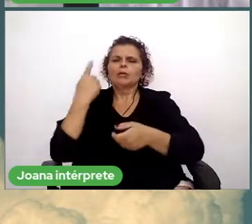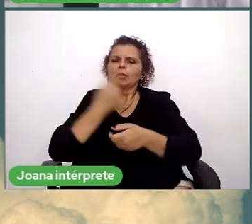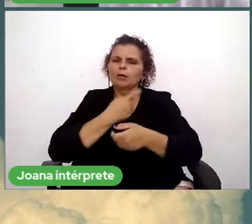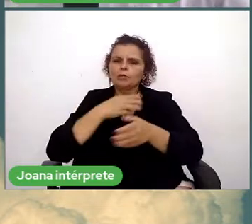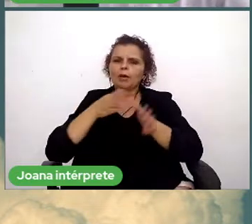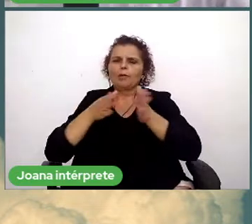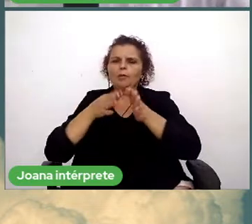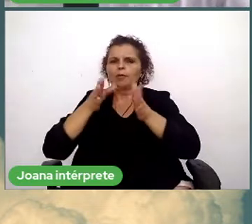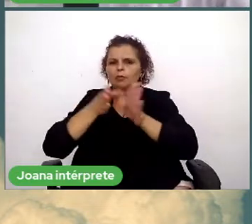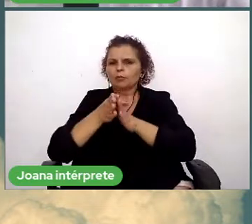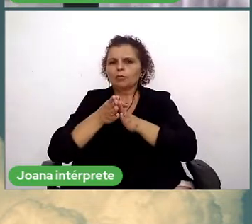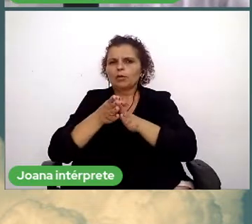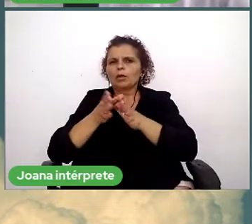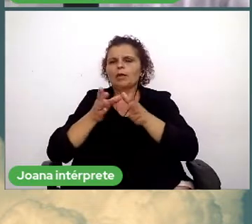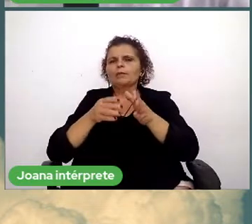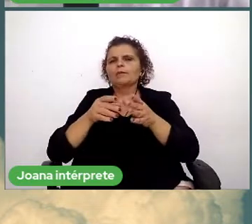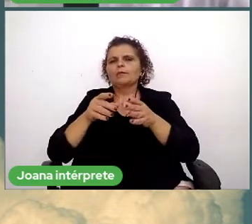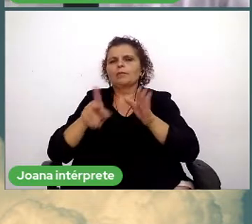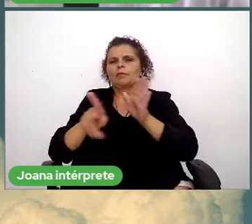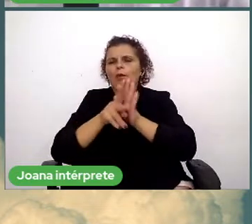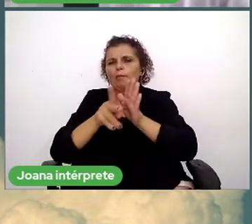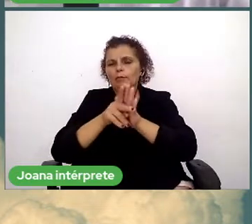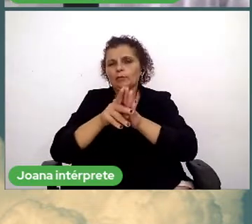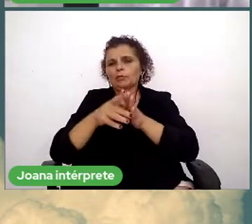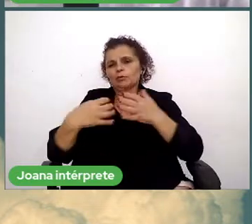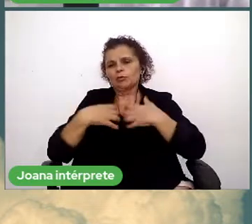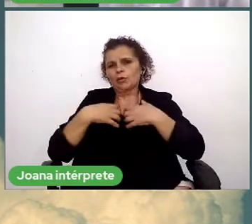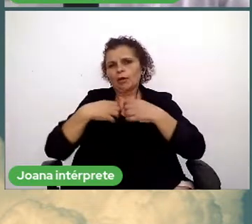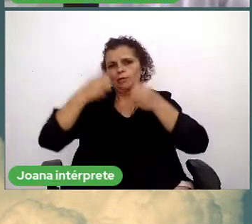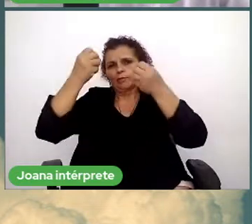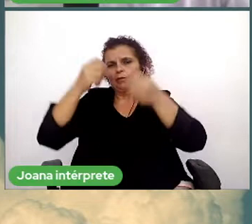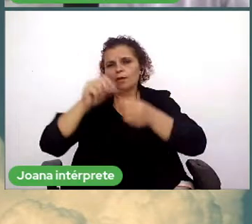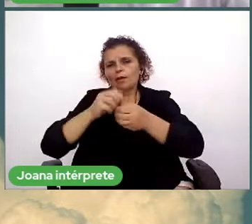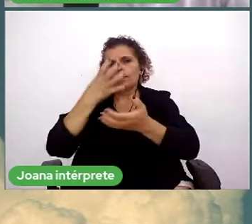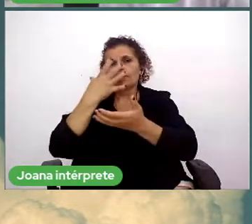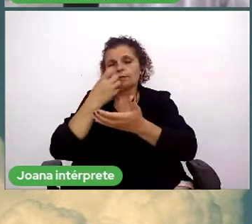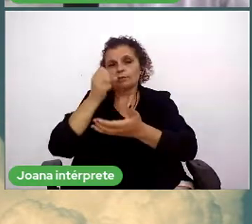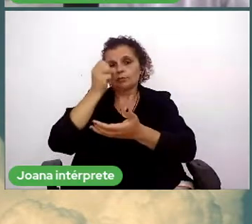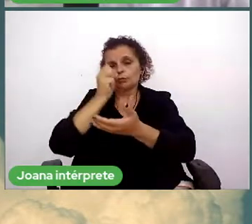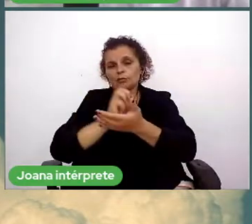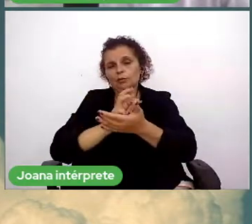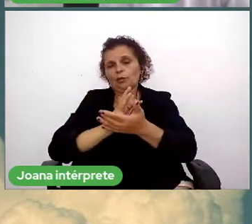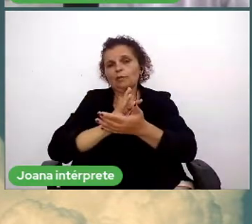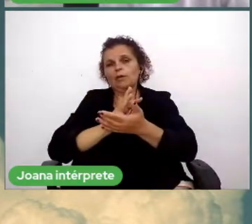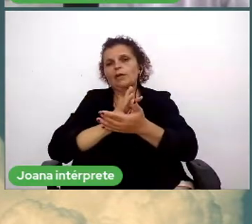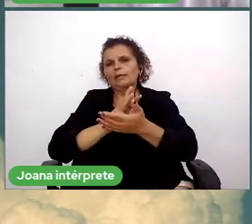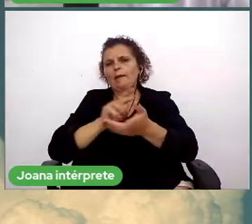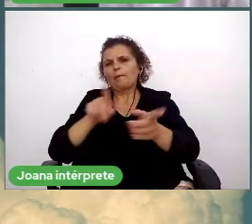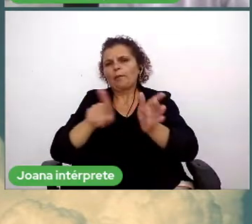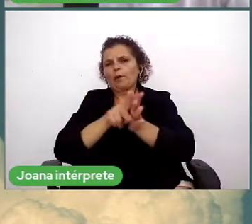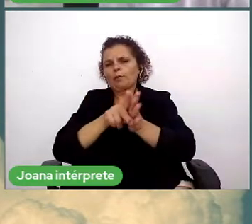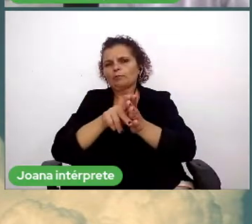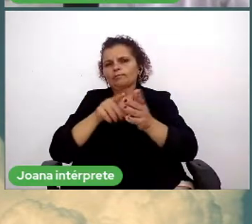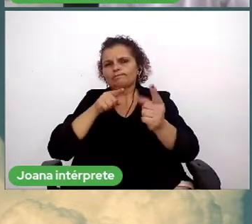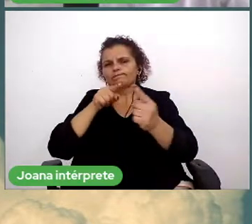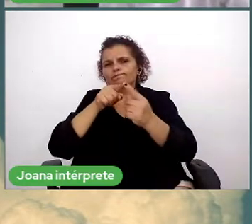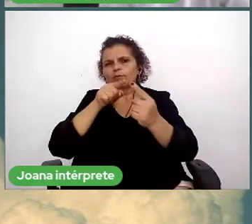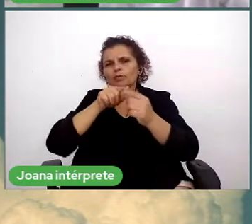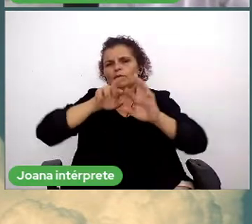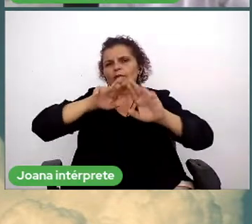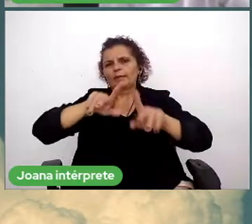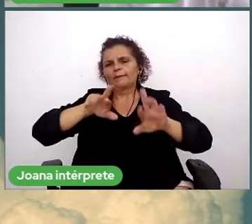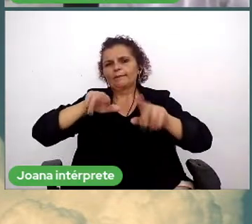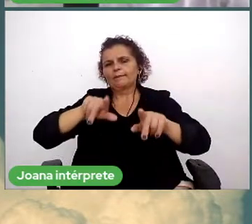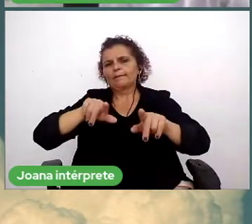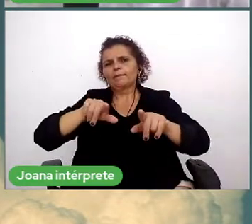de qualidade, né? Nossa maneira de fazer software é uma maneira realmente que se destaca, diferenciada,